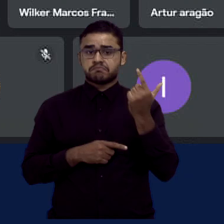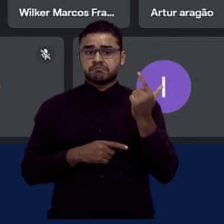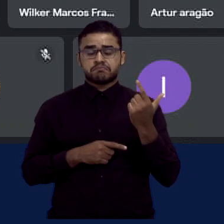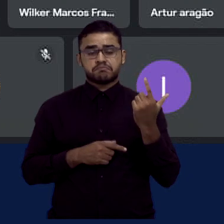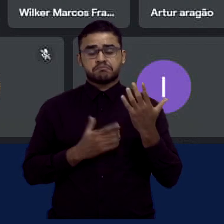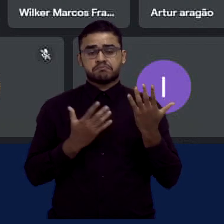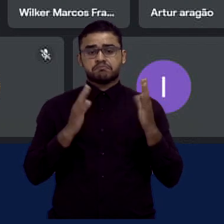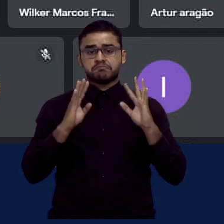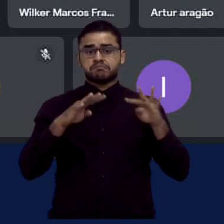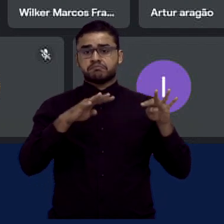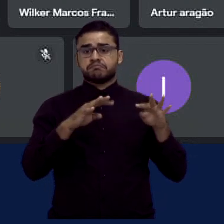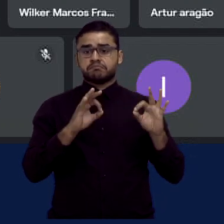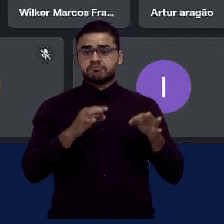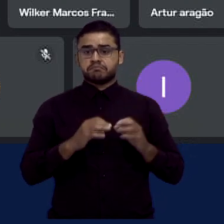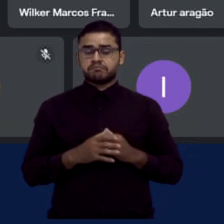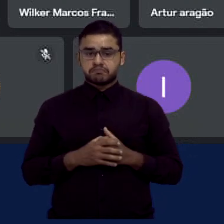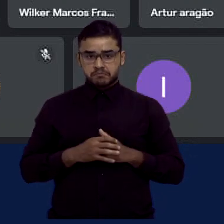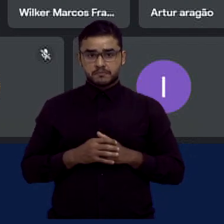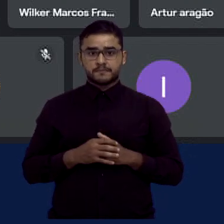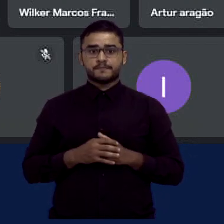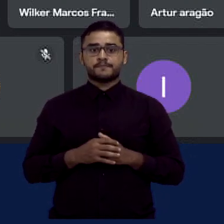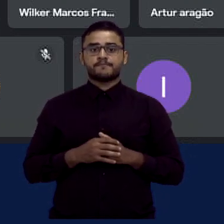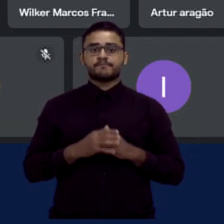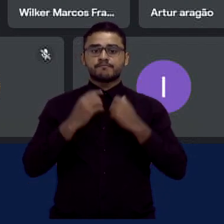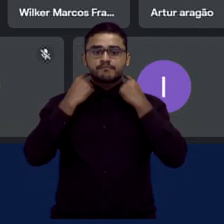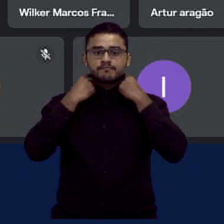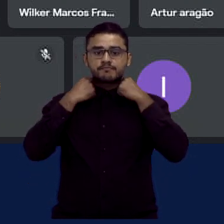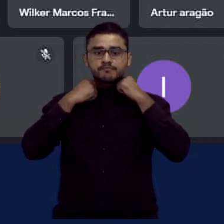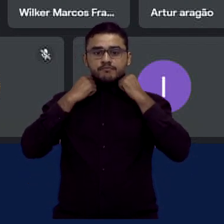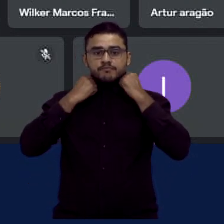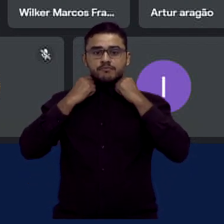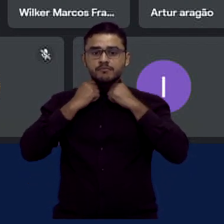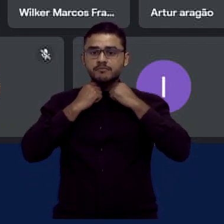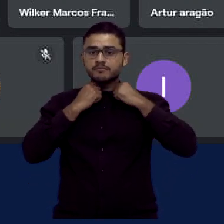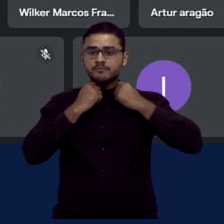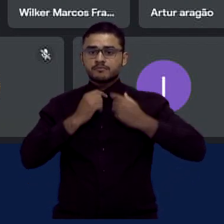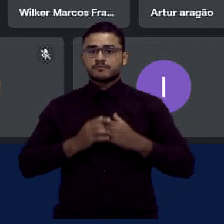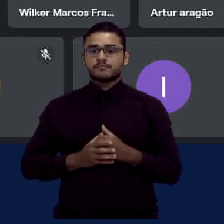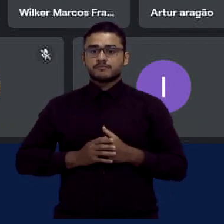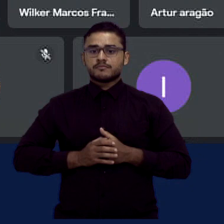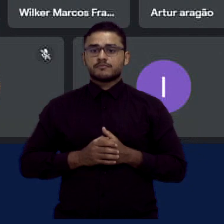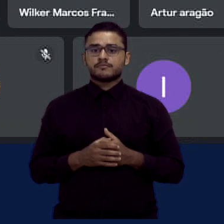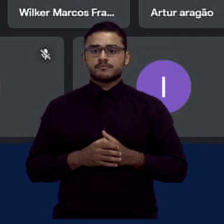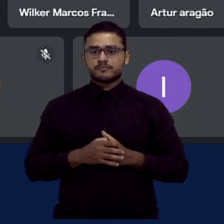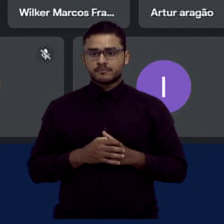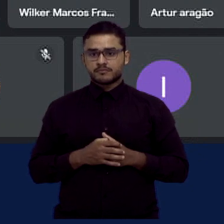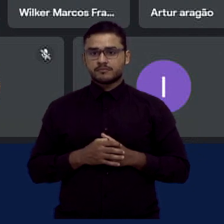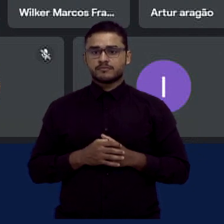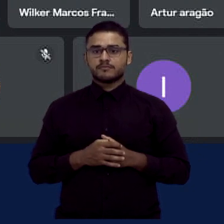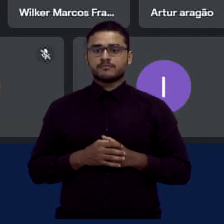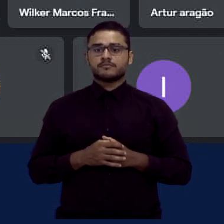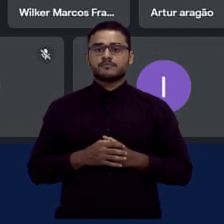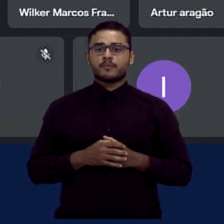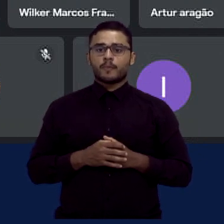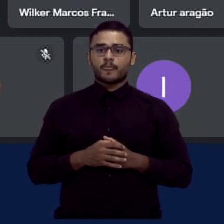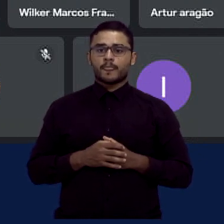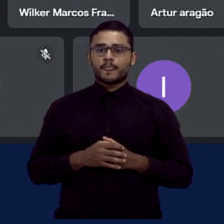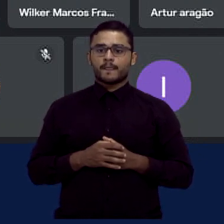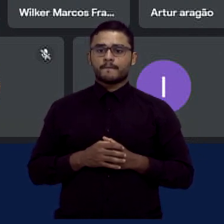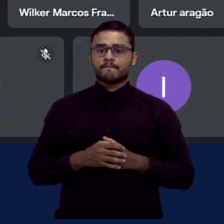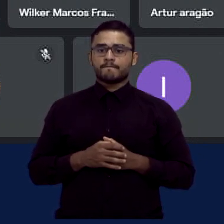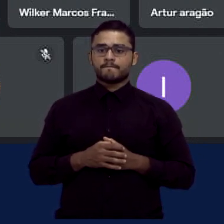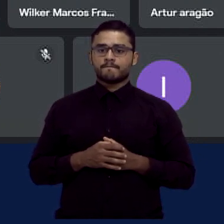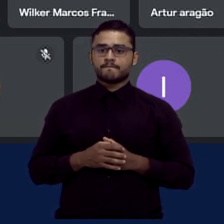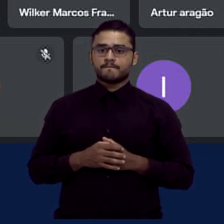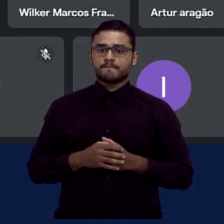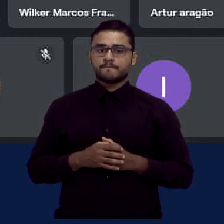Vamos lá. Eu era assinante do... O Moacir está falando, eu era assinante do Pasquim, do Mutirão, do Lampião da Esquina, do Jornal Movimento.